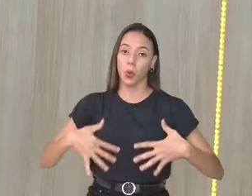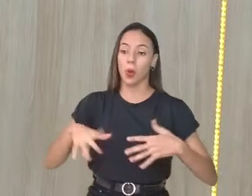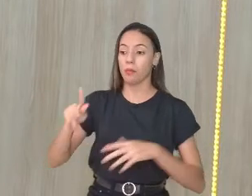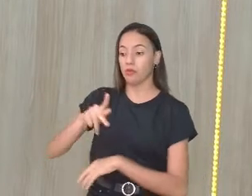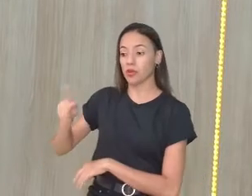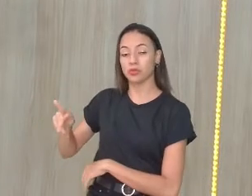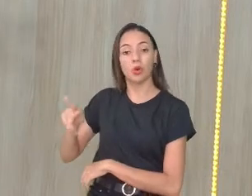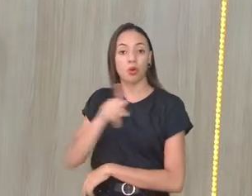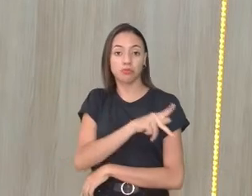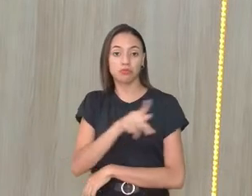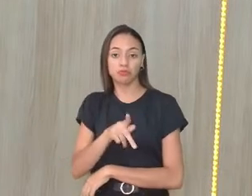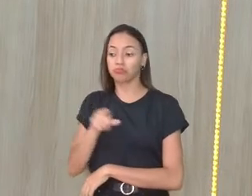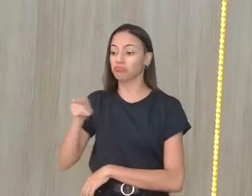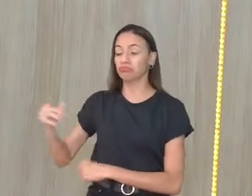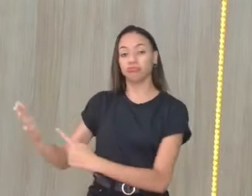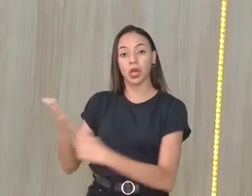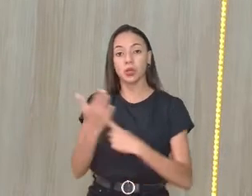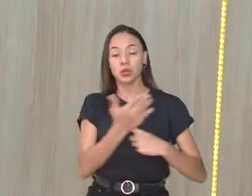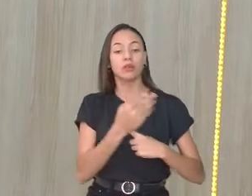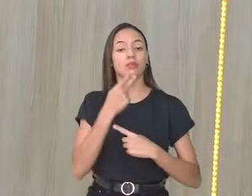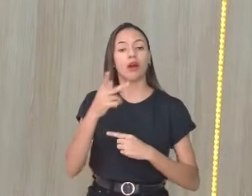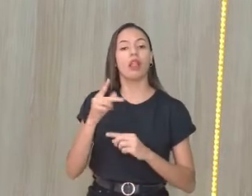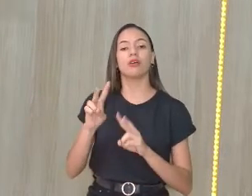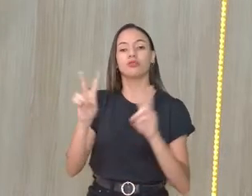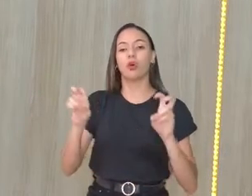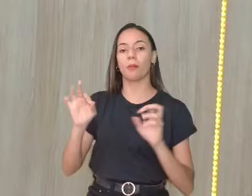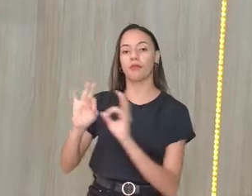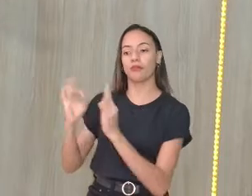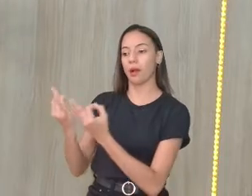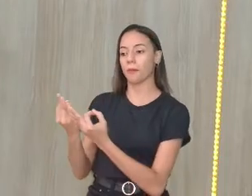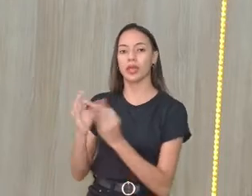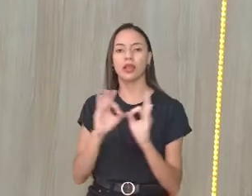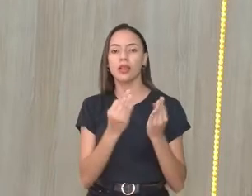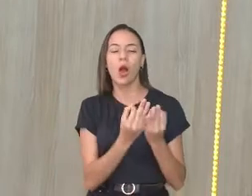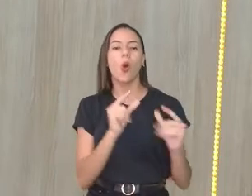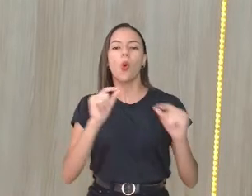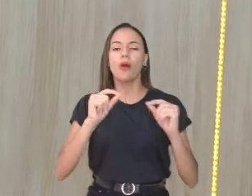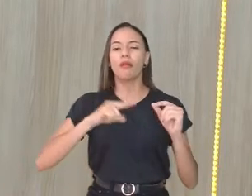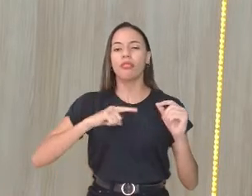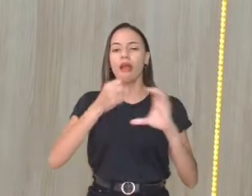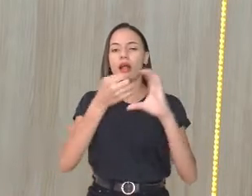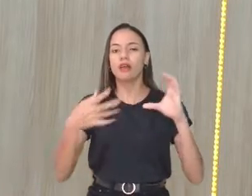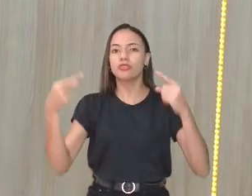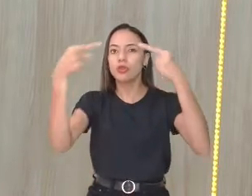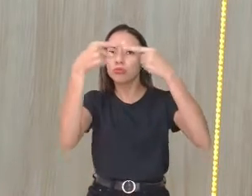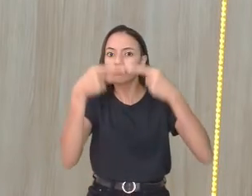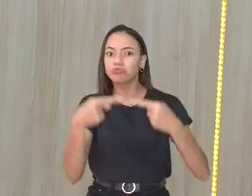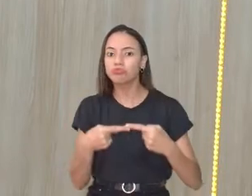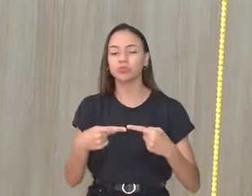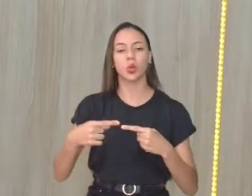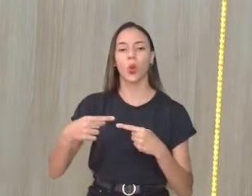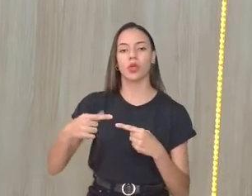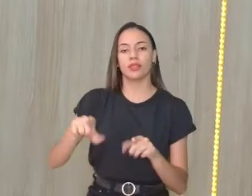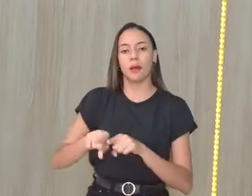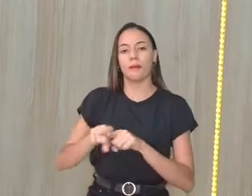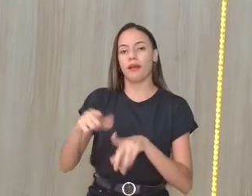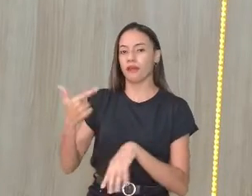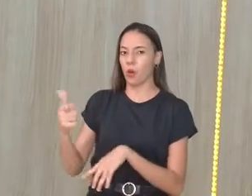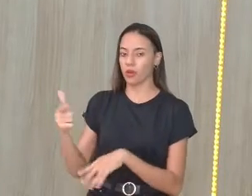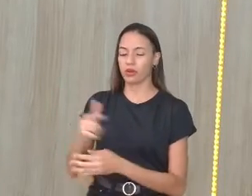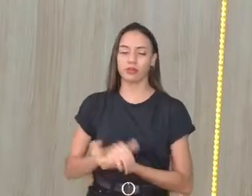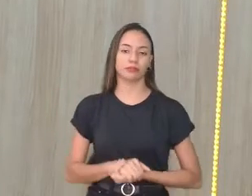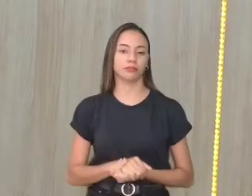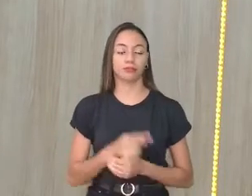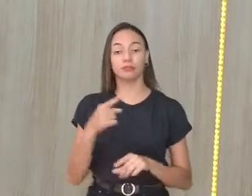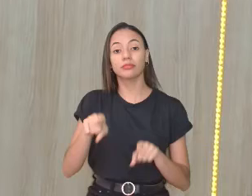né, falando das famílias e tudo mais, né, o que é que elas têm em comum, o que não tem. Foi bem legal. Também conhecemos um